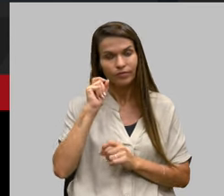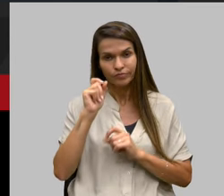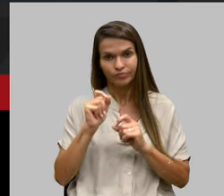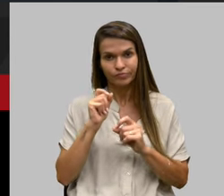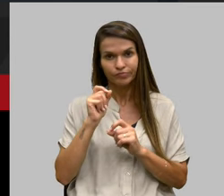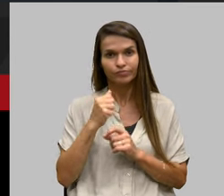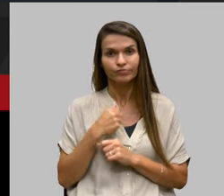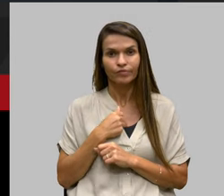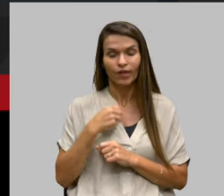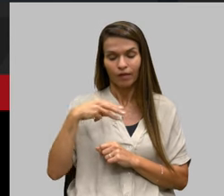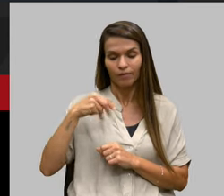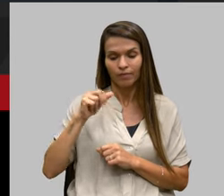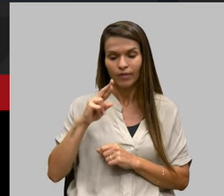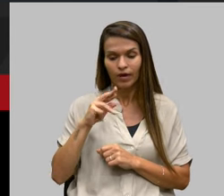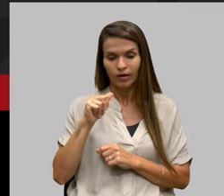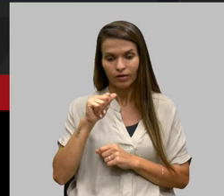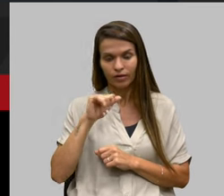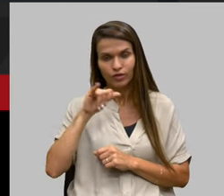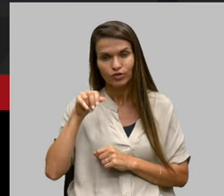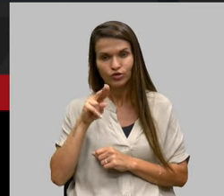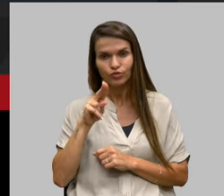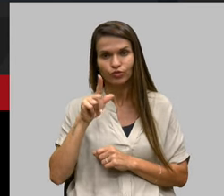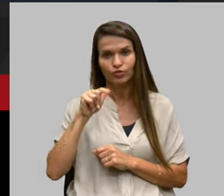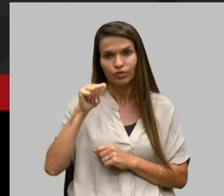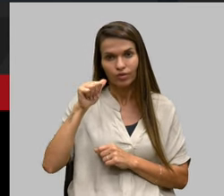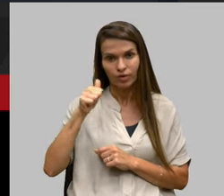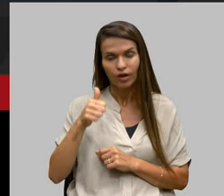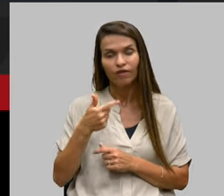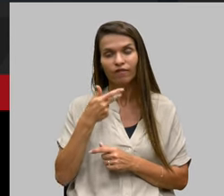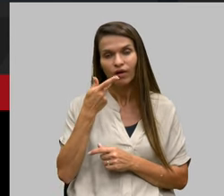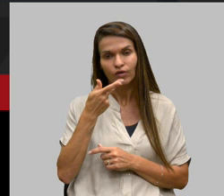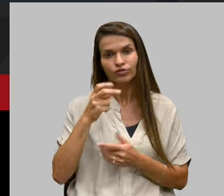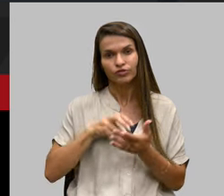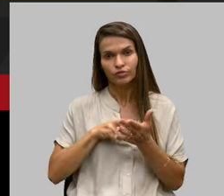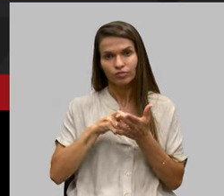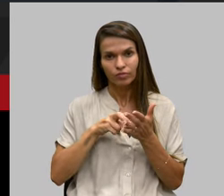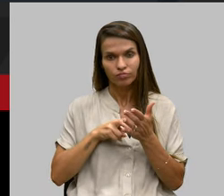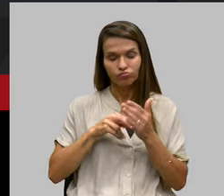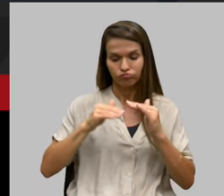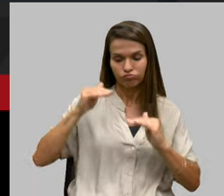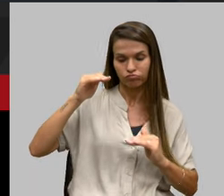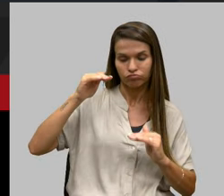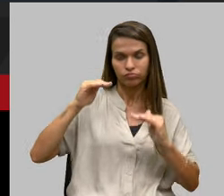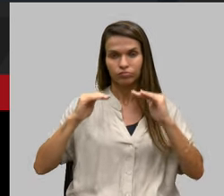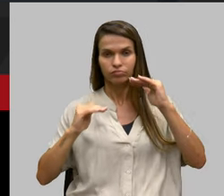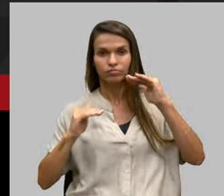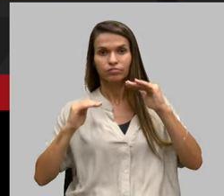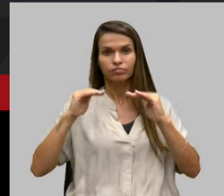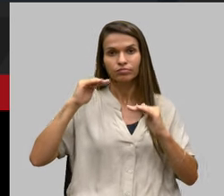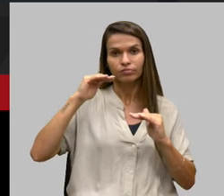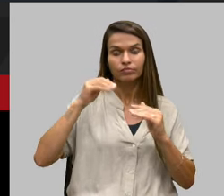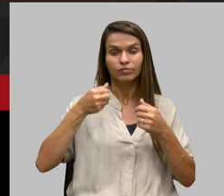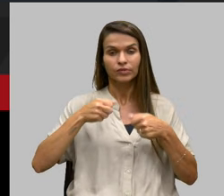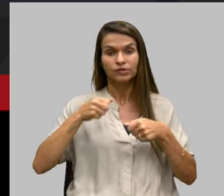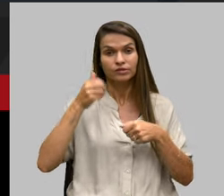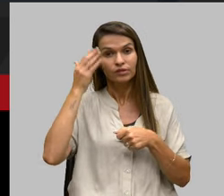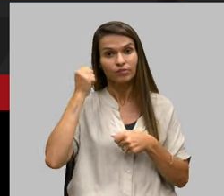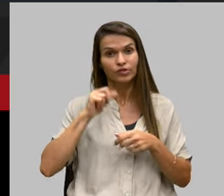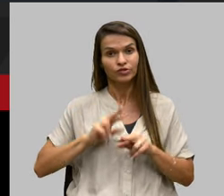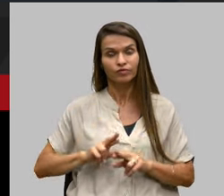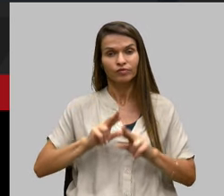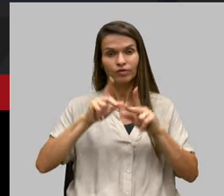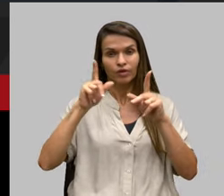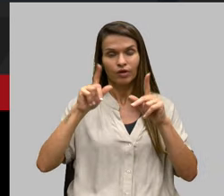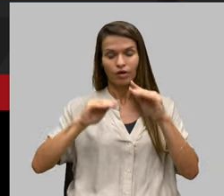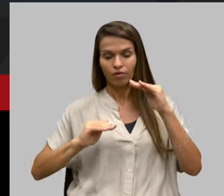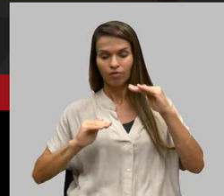acho que a Maria Júlia bem trouxe no turno da manhã quando a gente fala equilíbrio atuarial a gente tem que saber diferenciar o equilíbrio